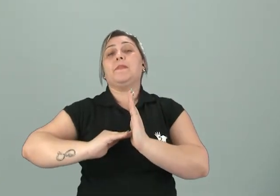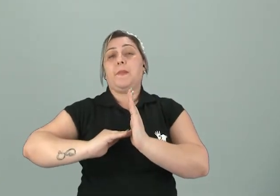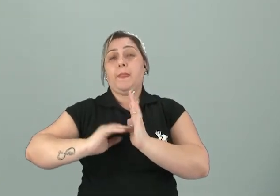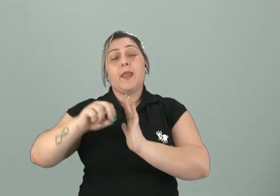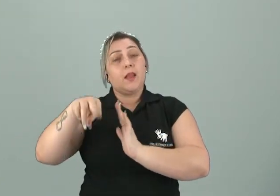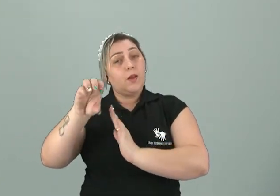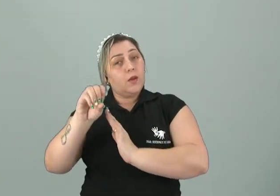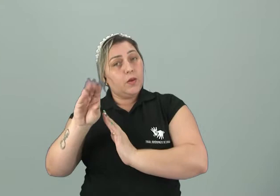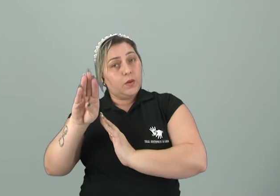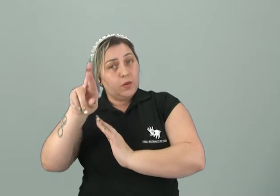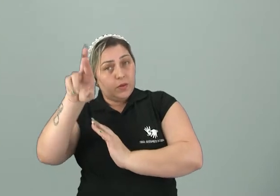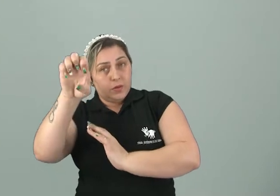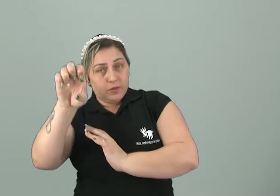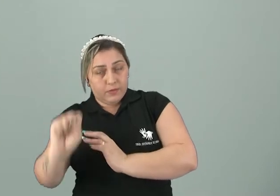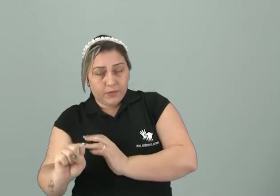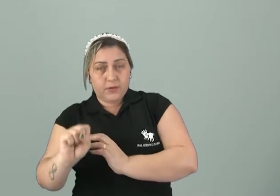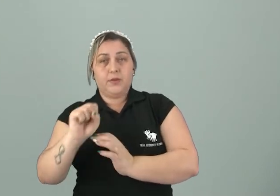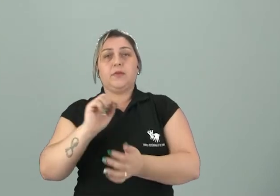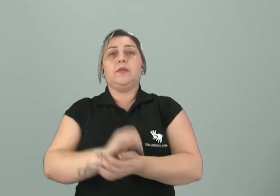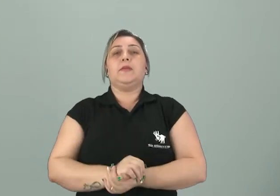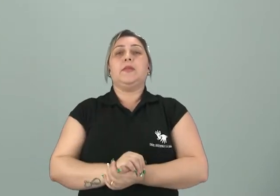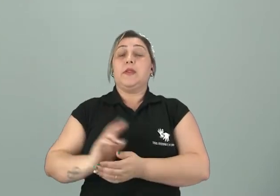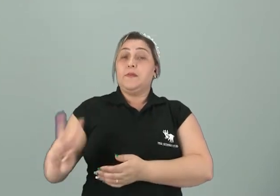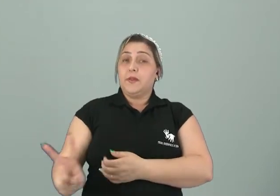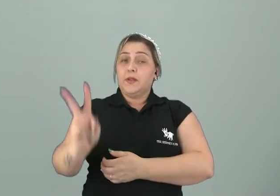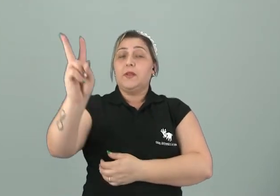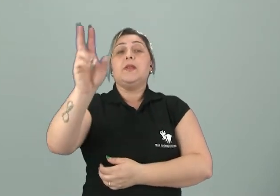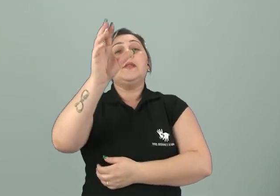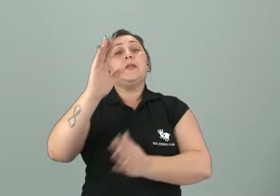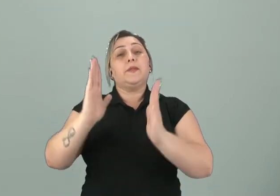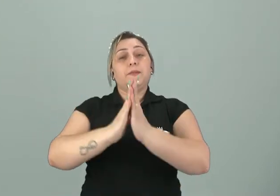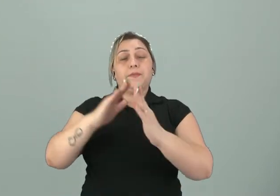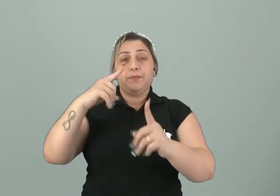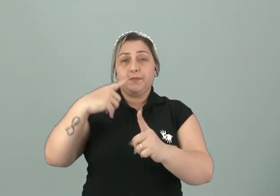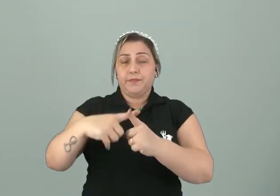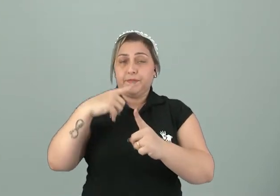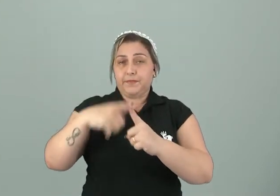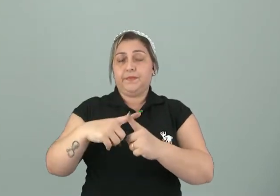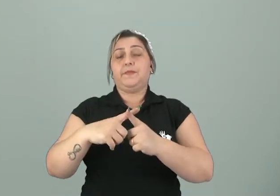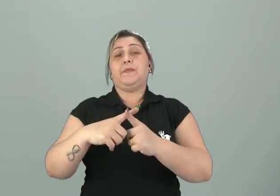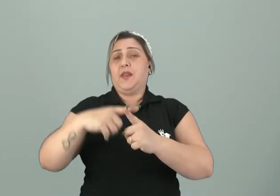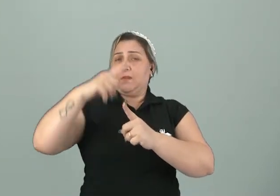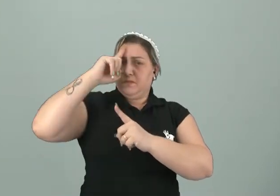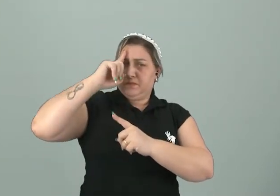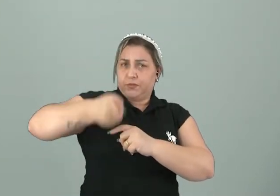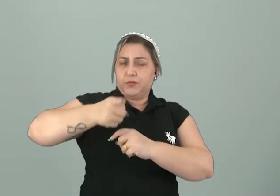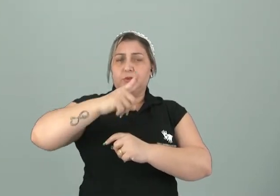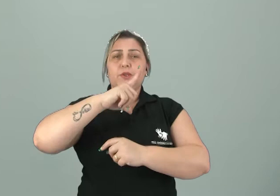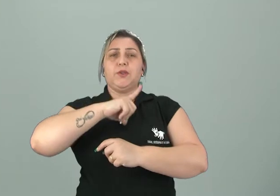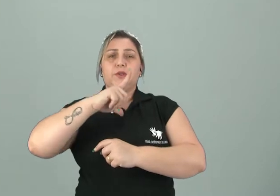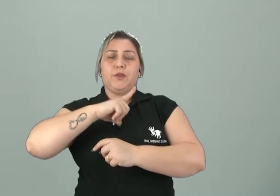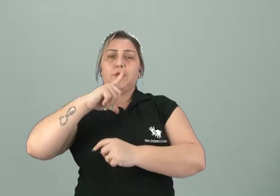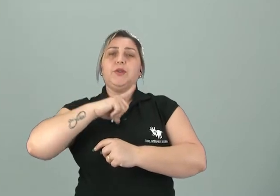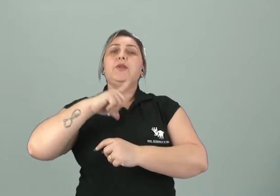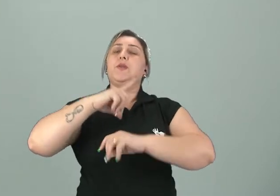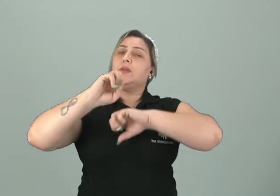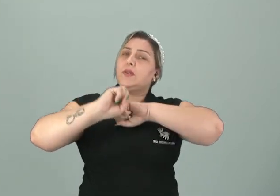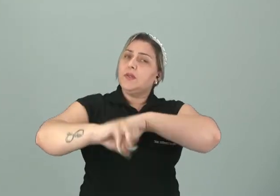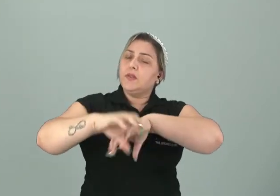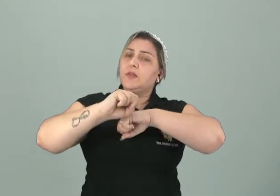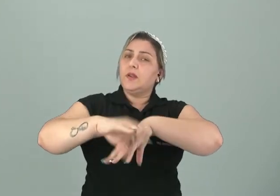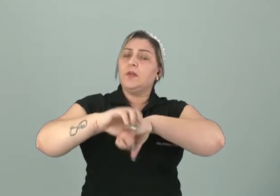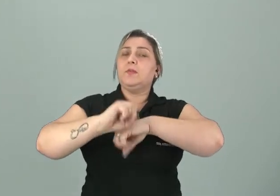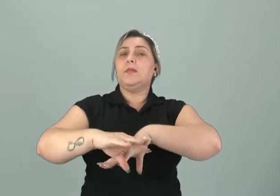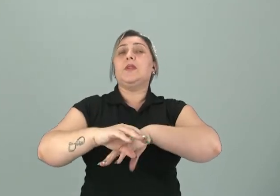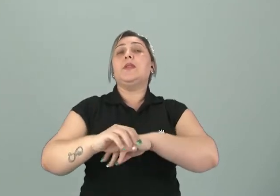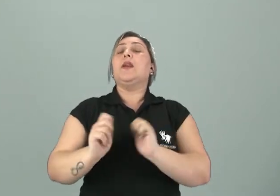aos nobres por conta dessa valorização da igreja, e como era a igreja quem tinha os ensinamentos